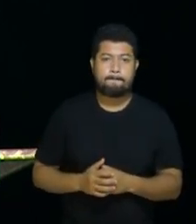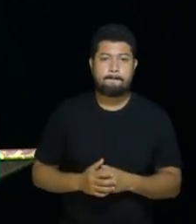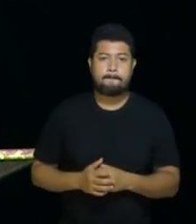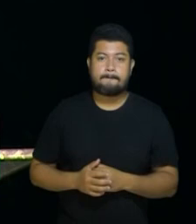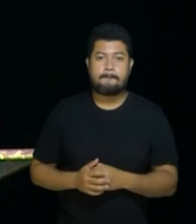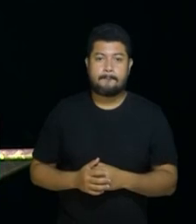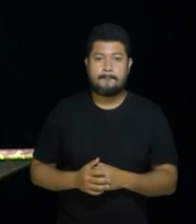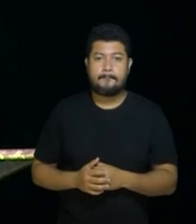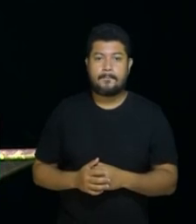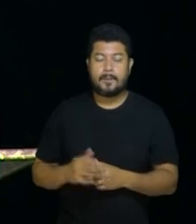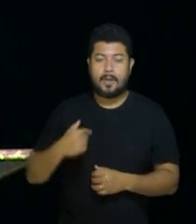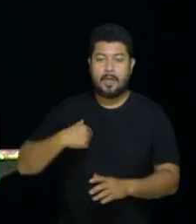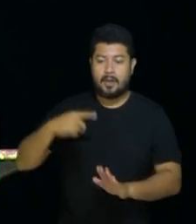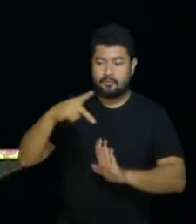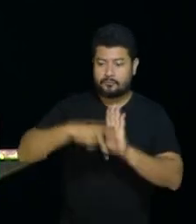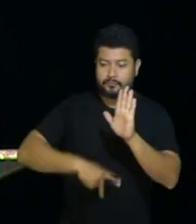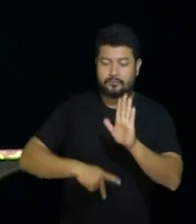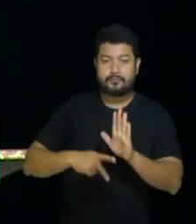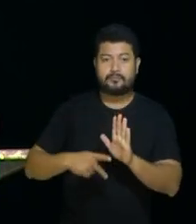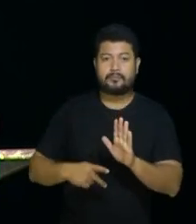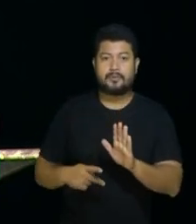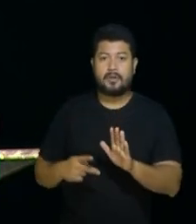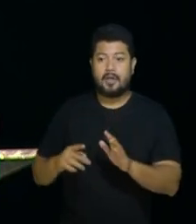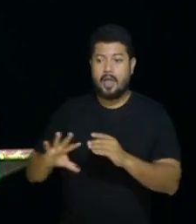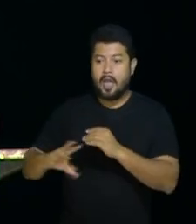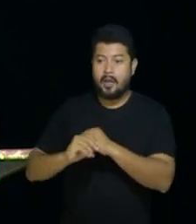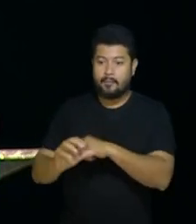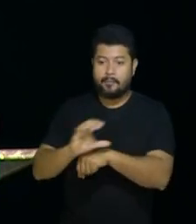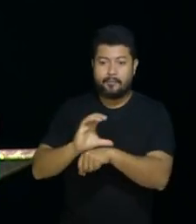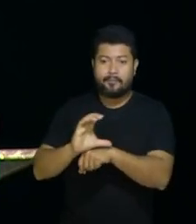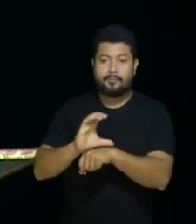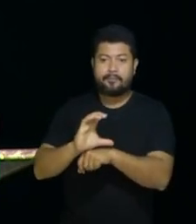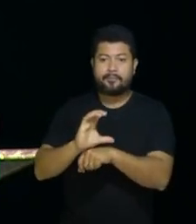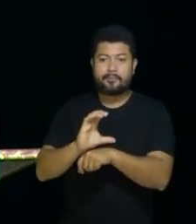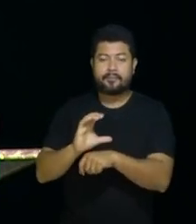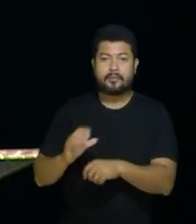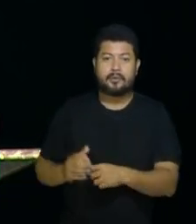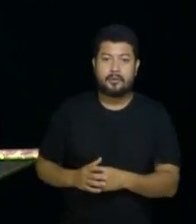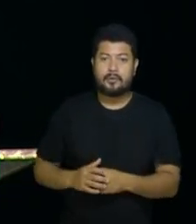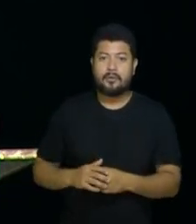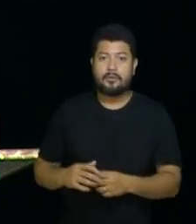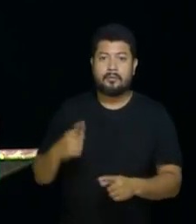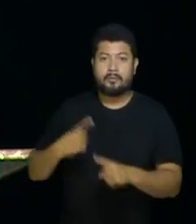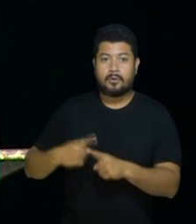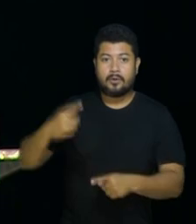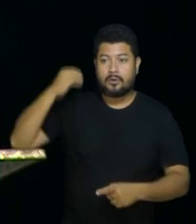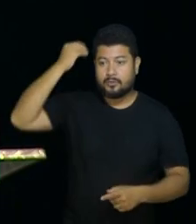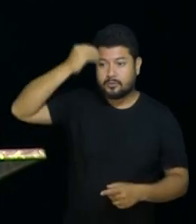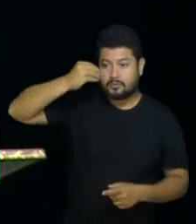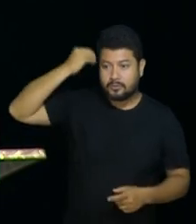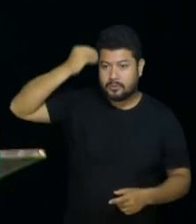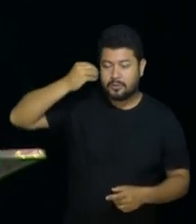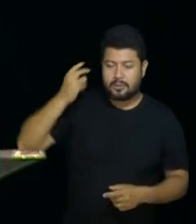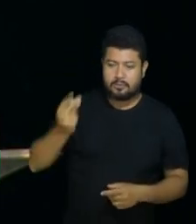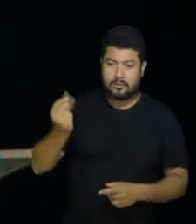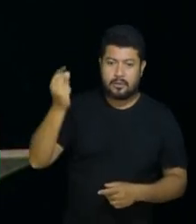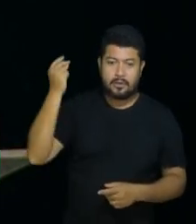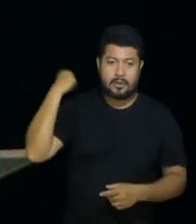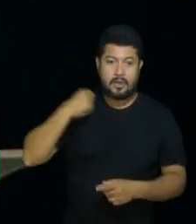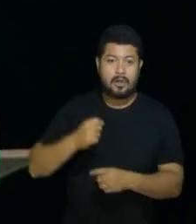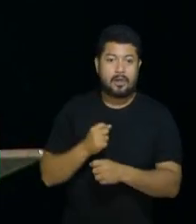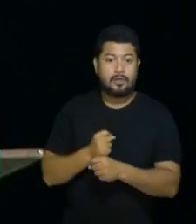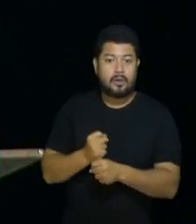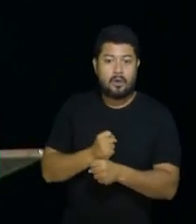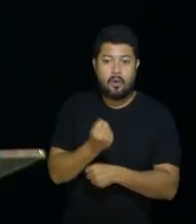esse projeto de emenda à nossa Constituição, porque tive a experiência de ser 8 anos prefeito da cidade de Palhoça, e